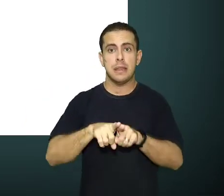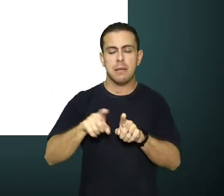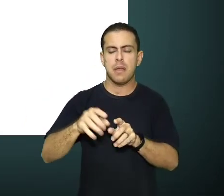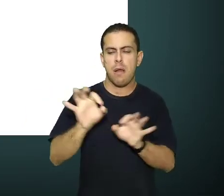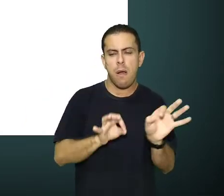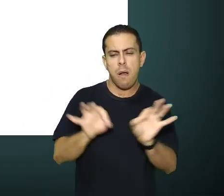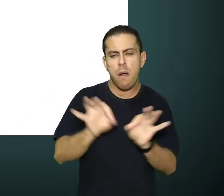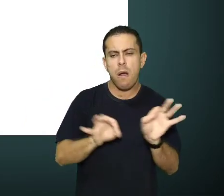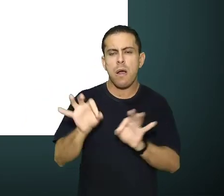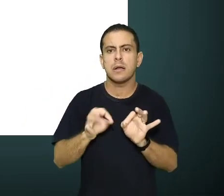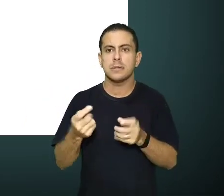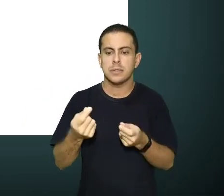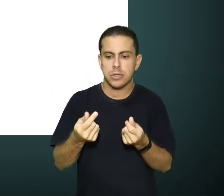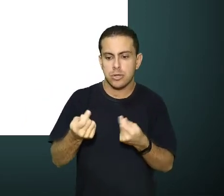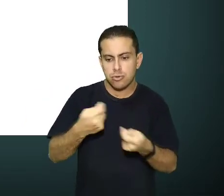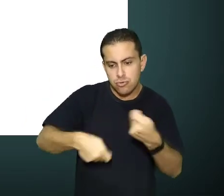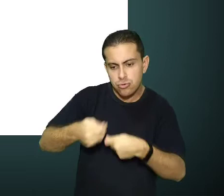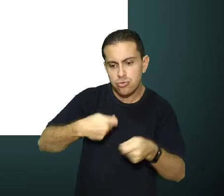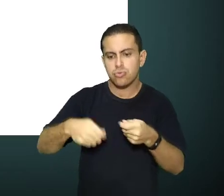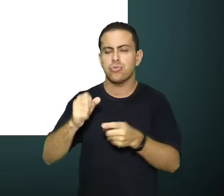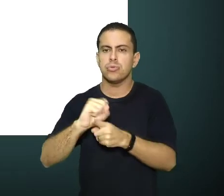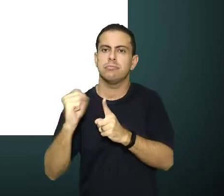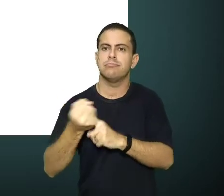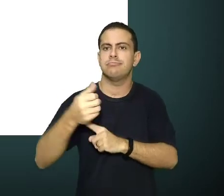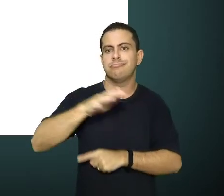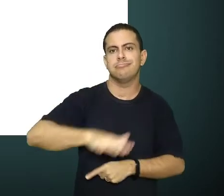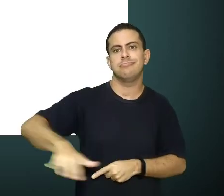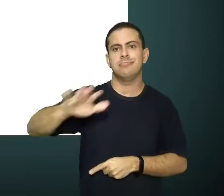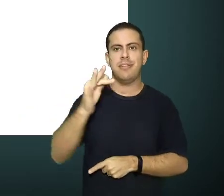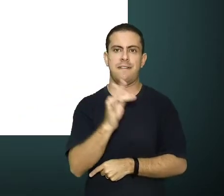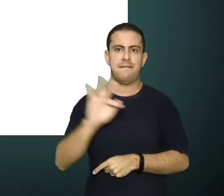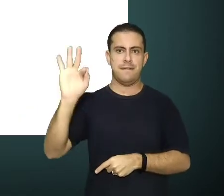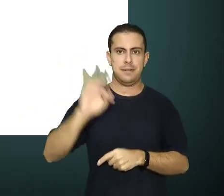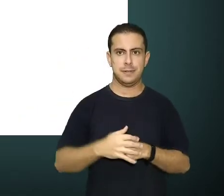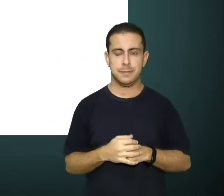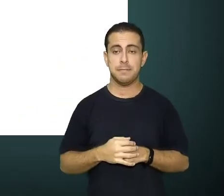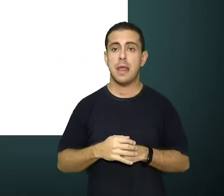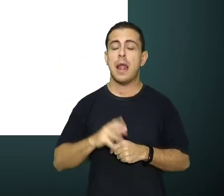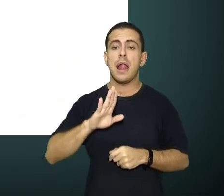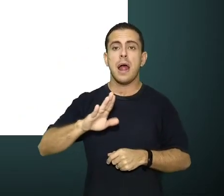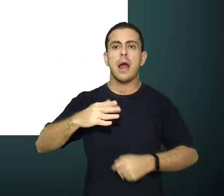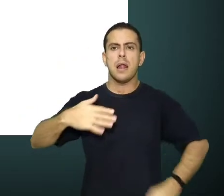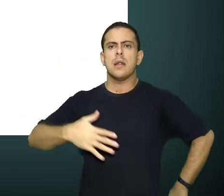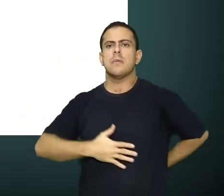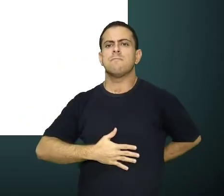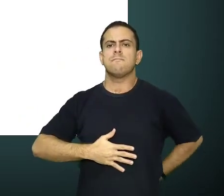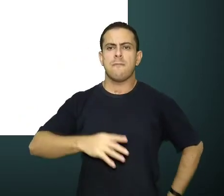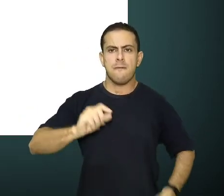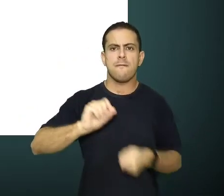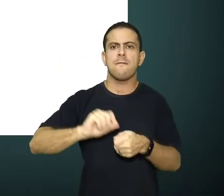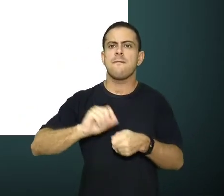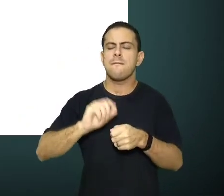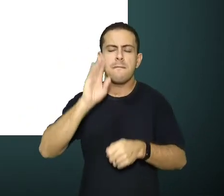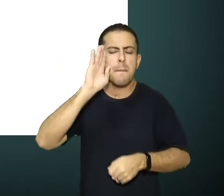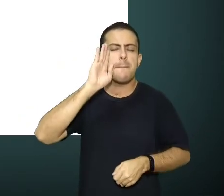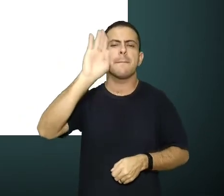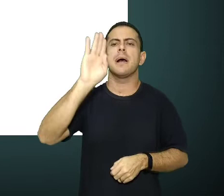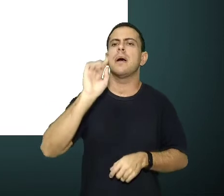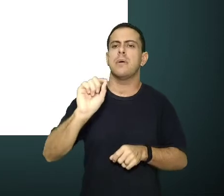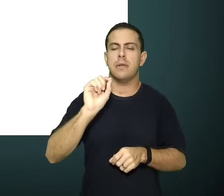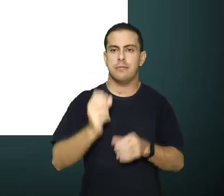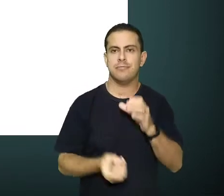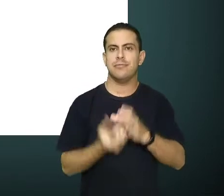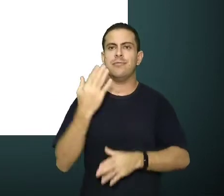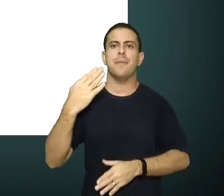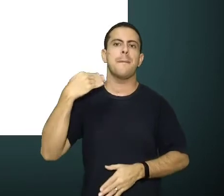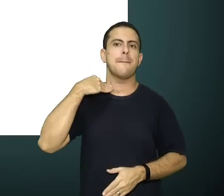de reorganização da economia e da sociedade francesas. Uma das principais ações de Napoleão foi a criação